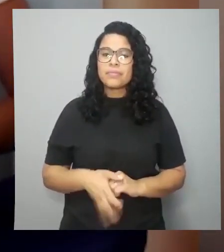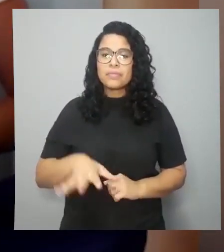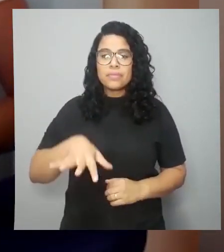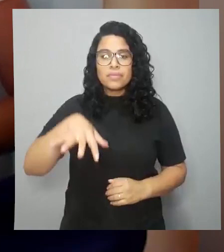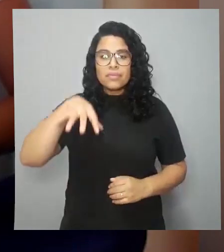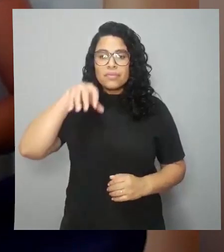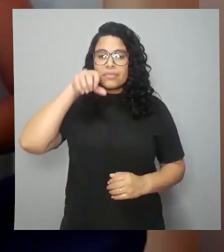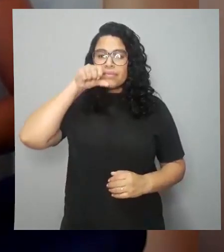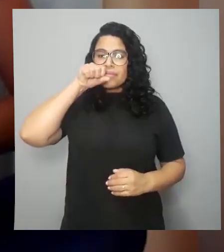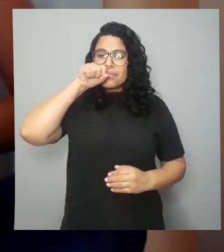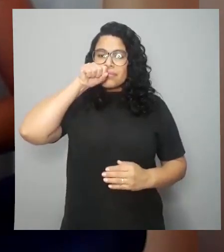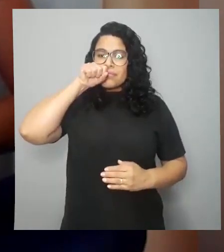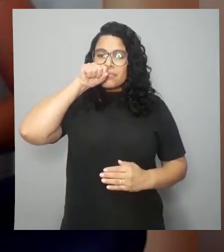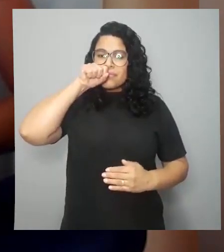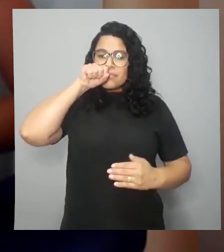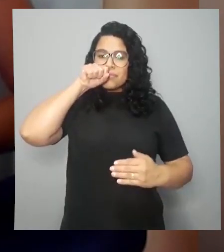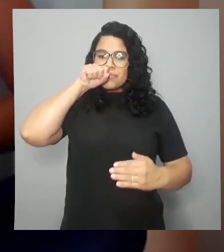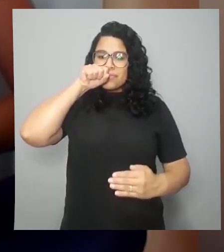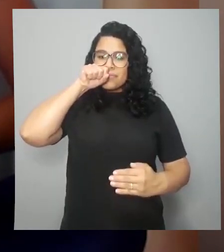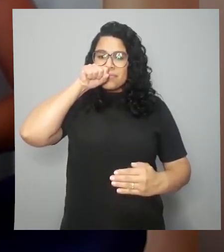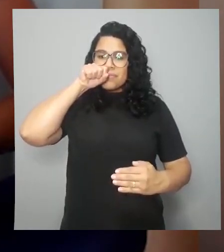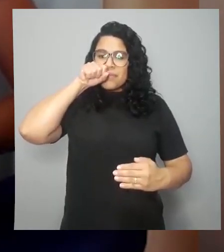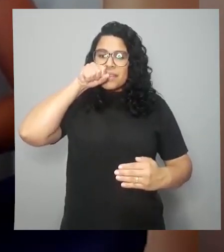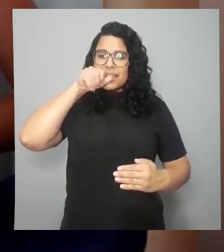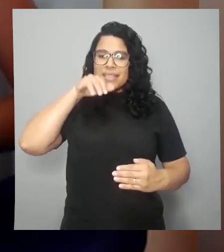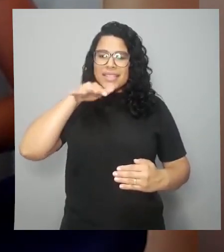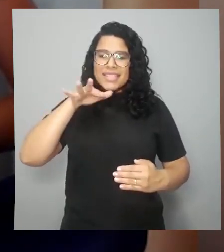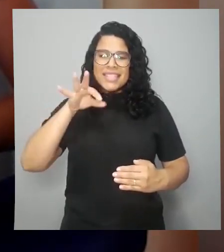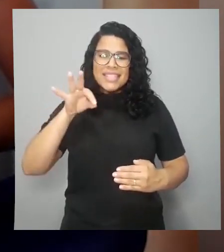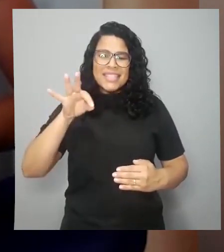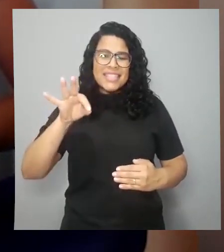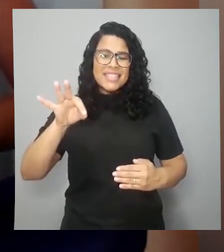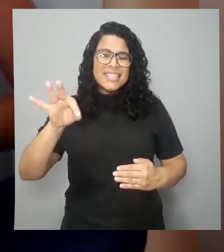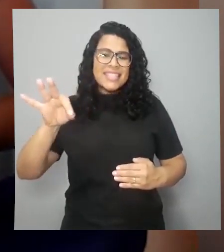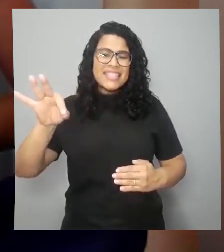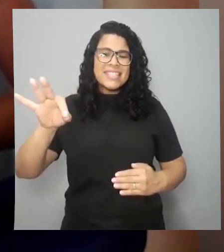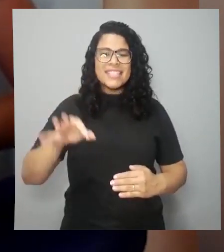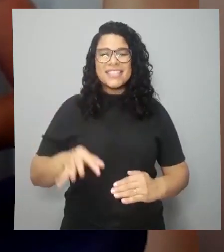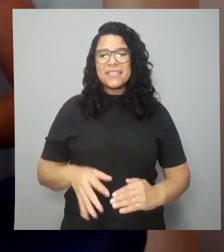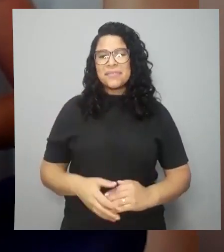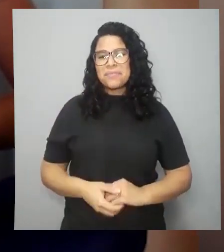ar e solta o ar.